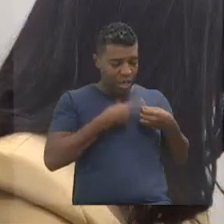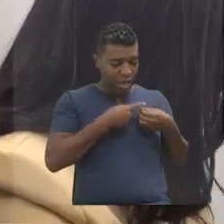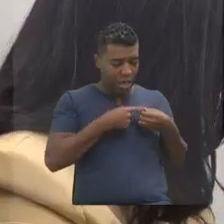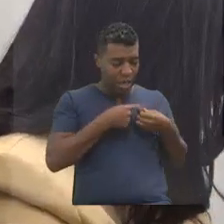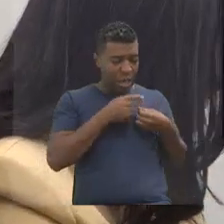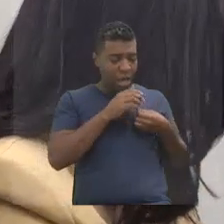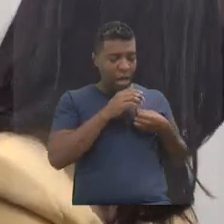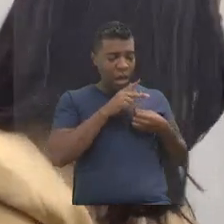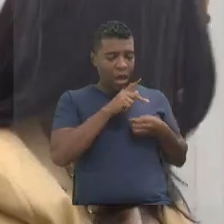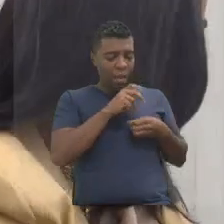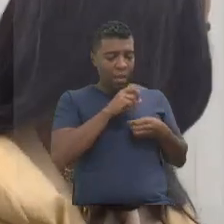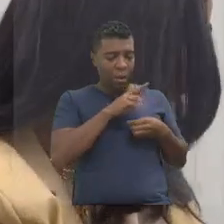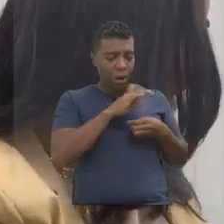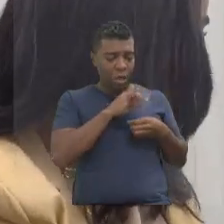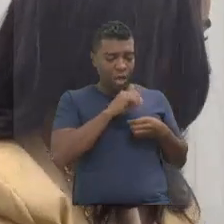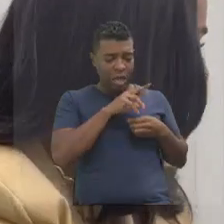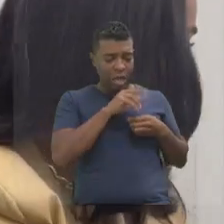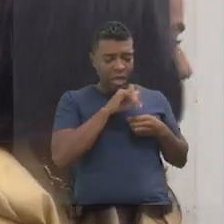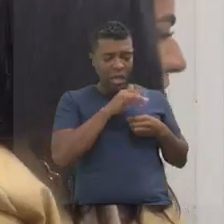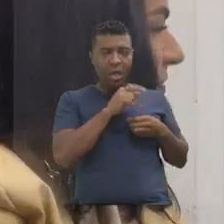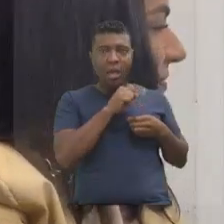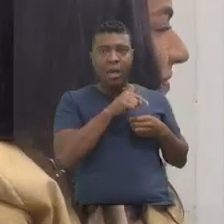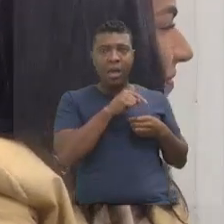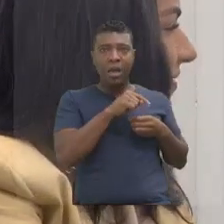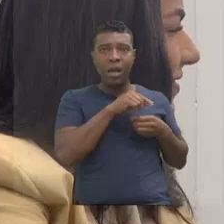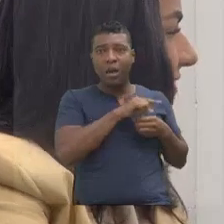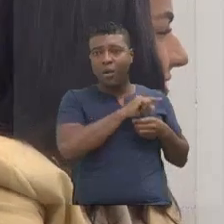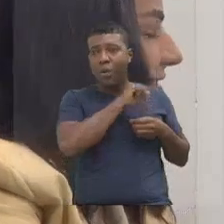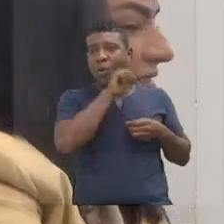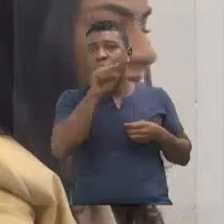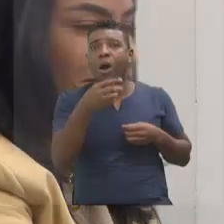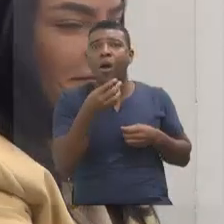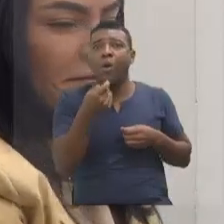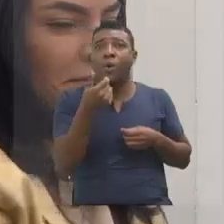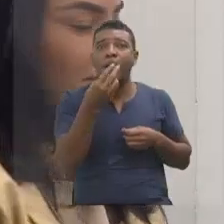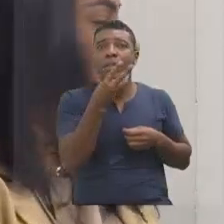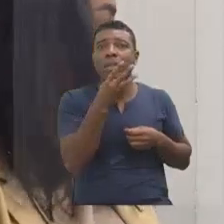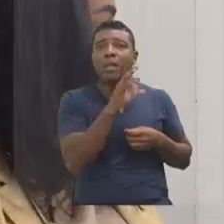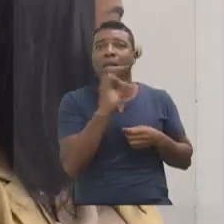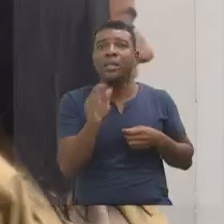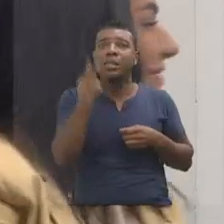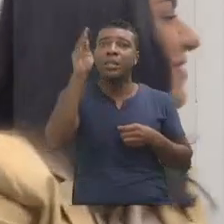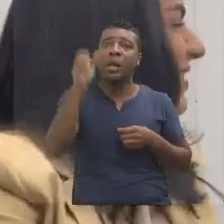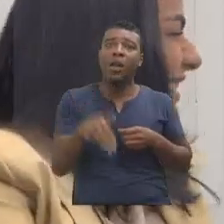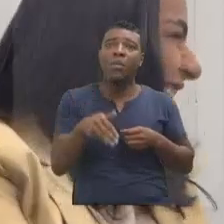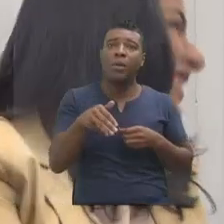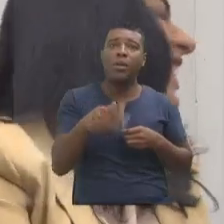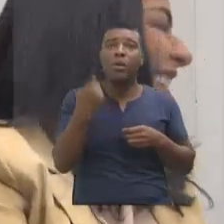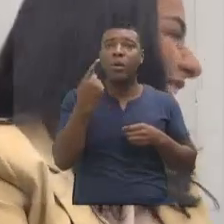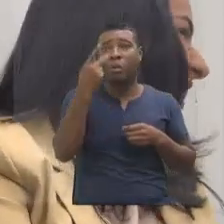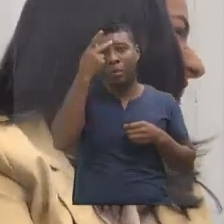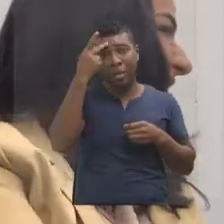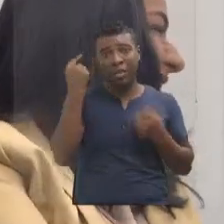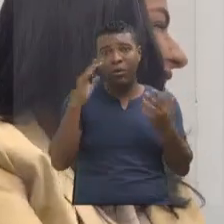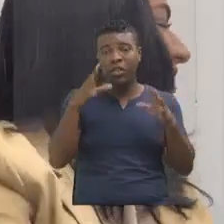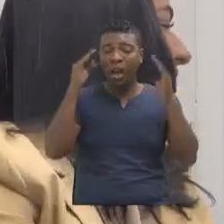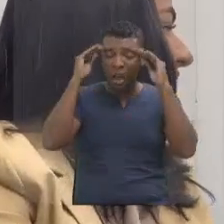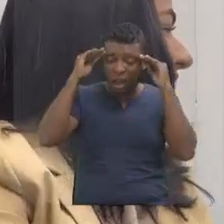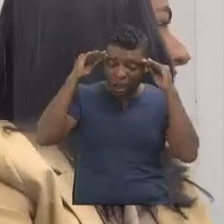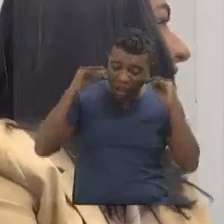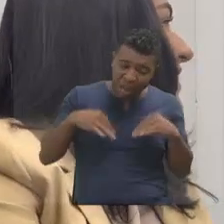e assim ali uma viagem de quase 300 km 300 km com uma pessoa já Abatida